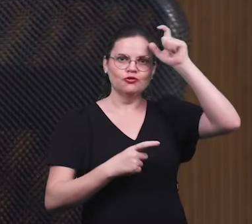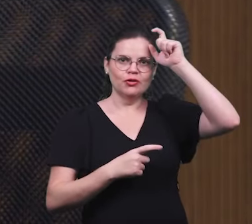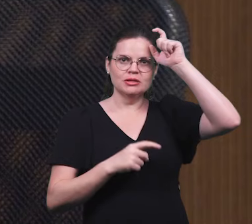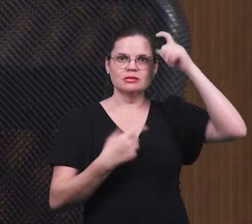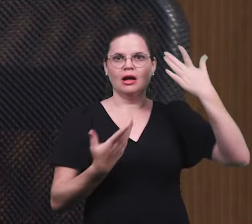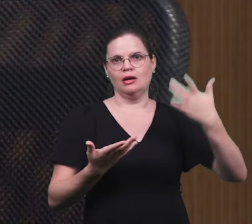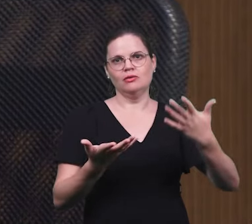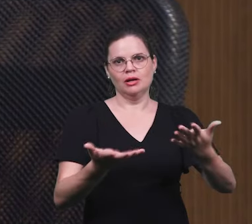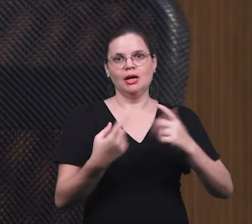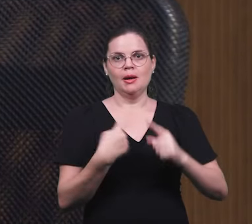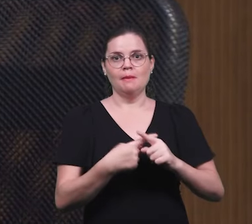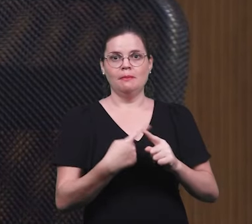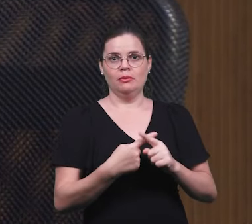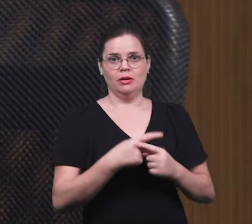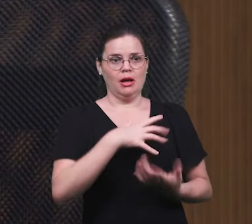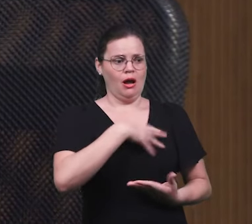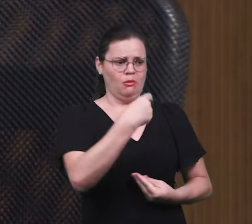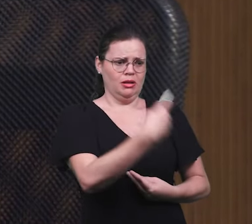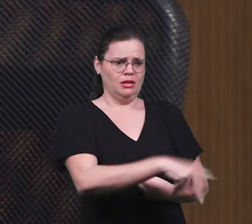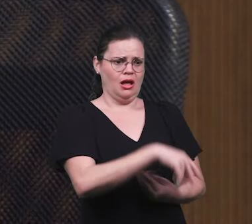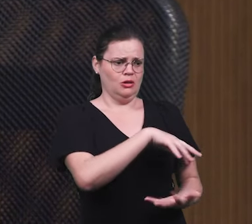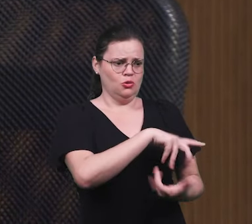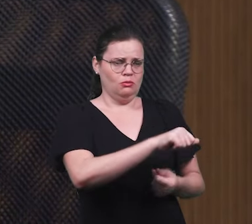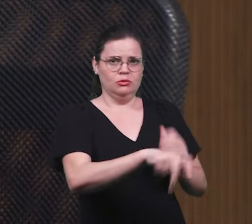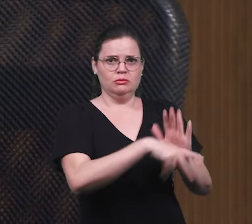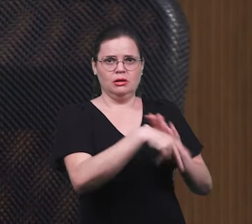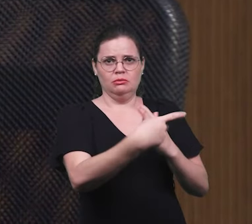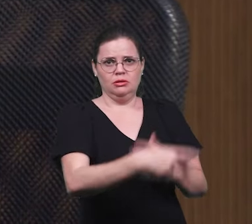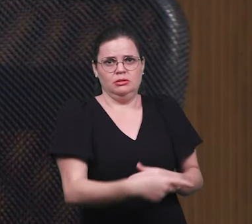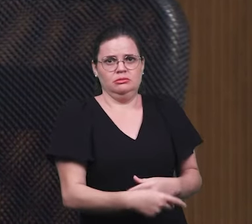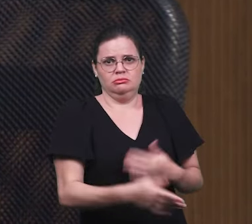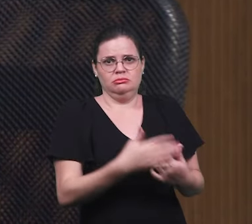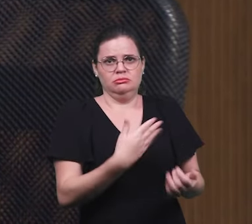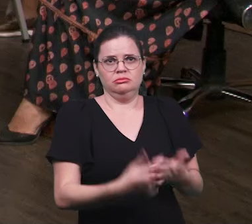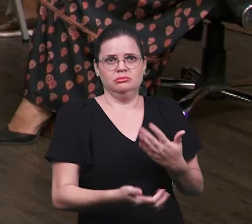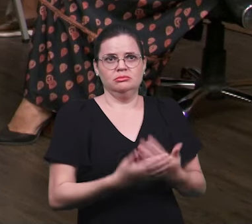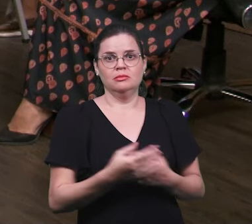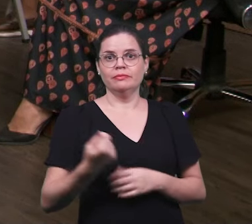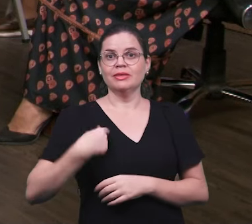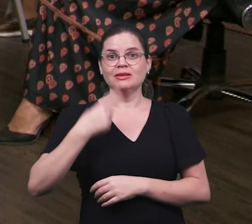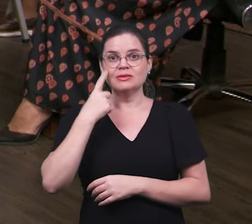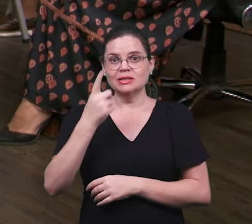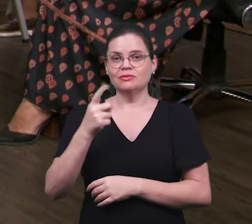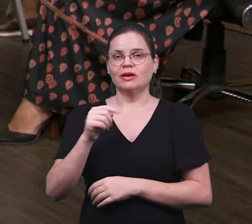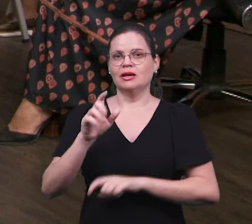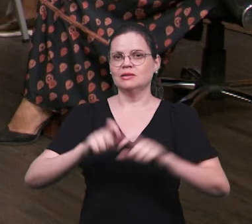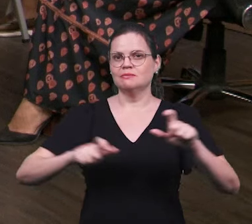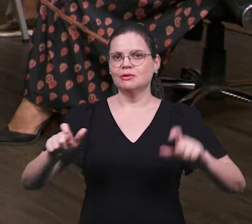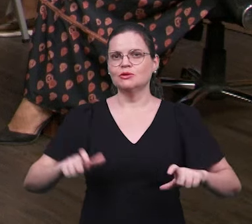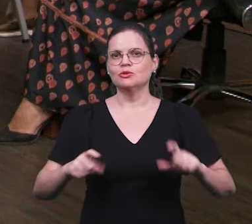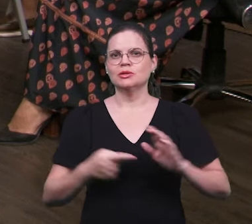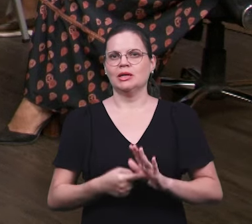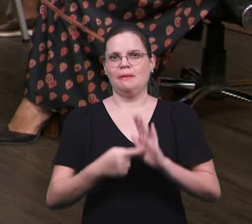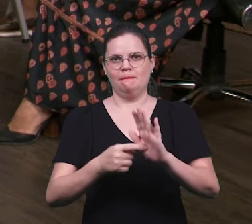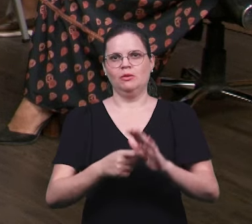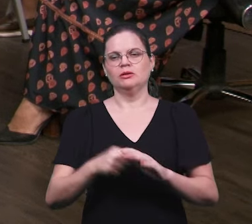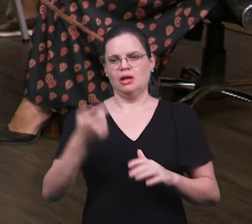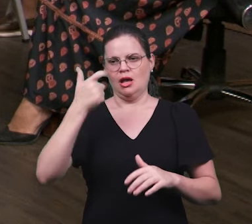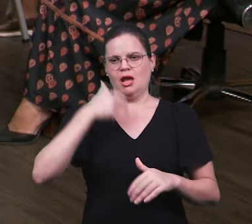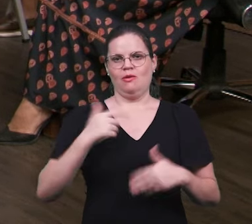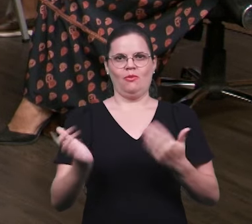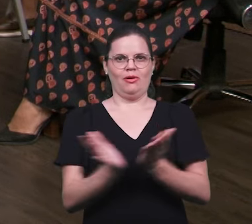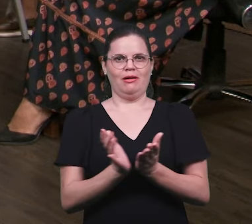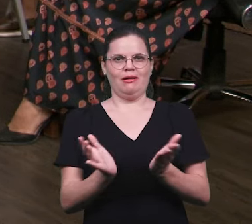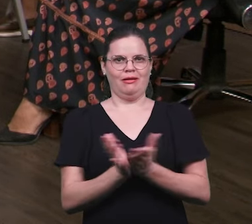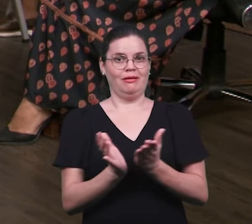ele a alma já é dele, isso não importa, E mas você aquele que pega tá... essas pessoas que muitas vezes se denominam